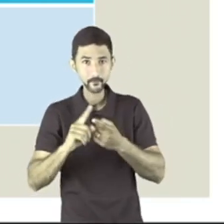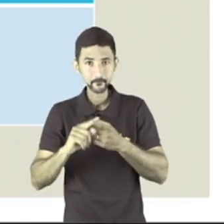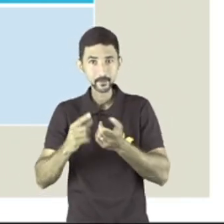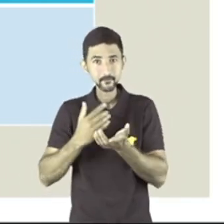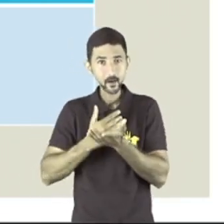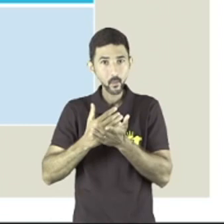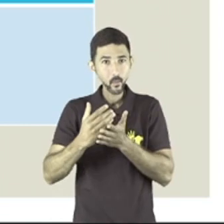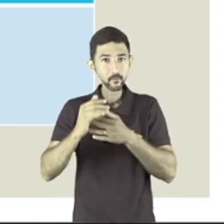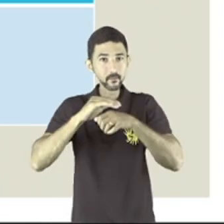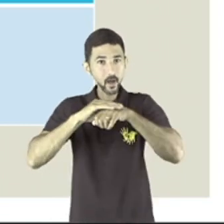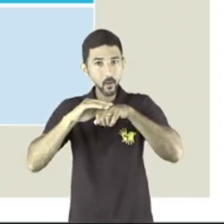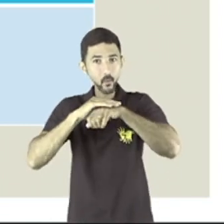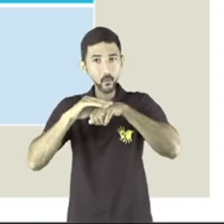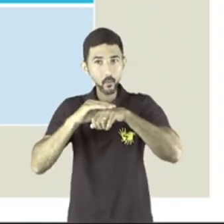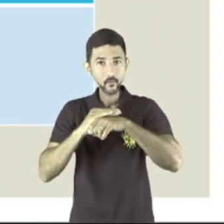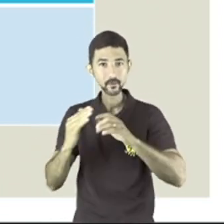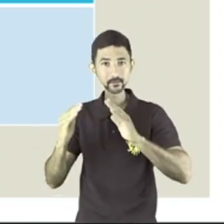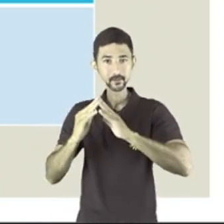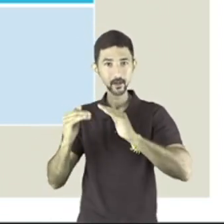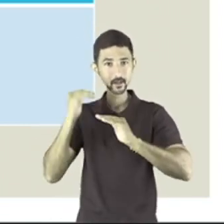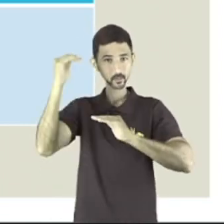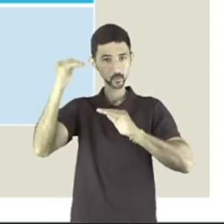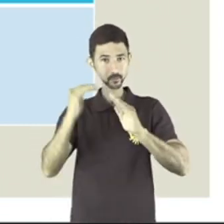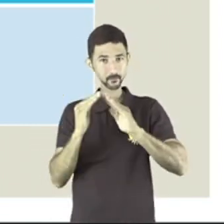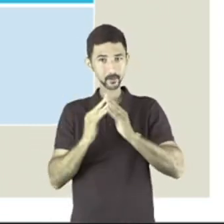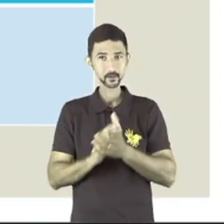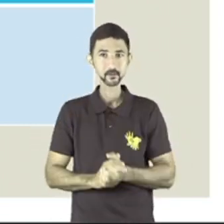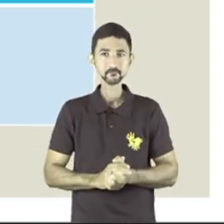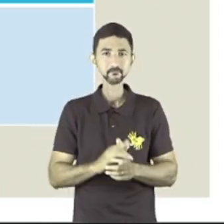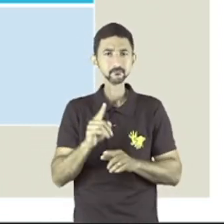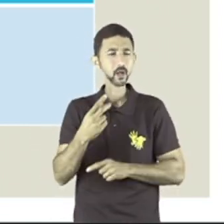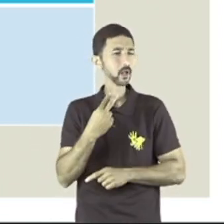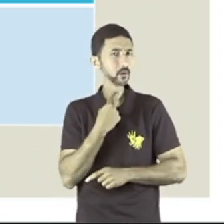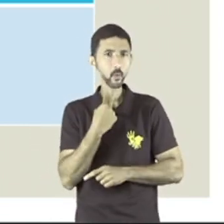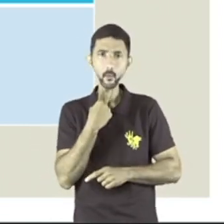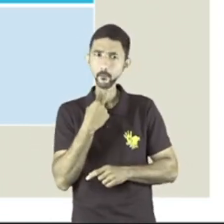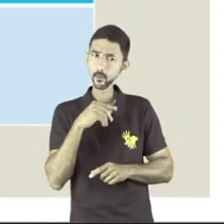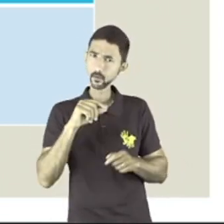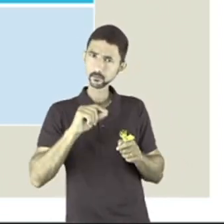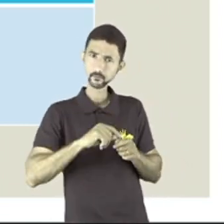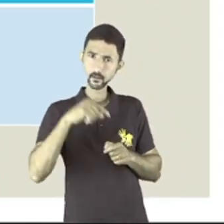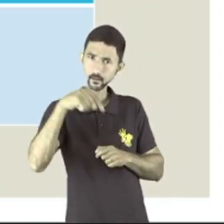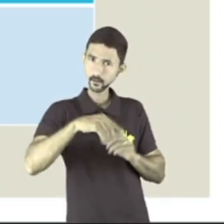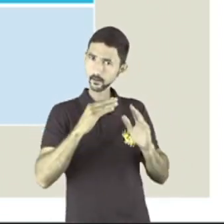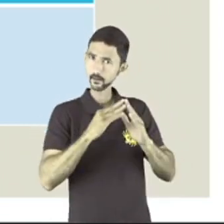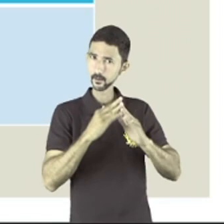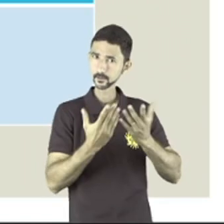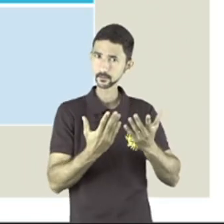vão conversar com os adultos que moram com você é o que eu não posso fazer em casa.